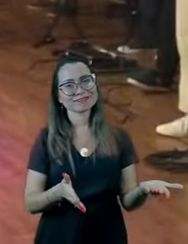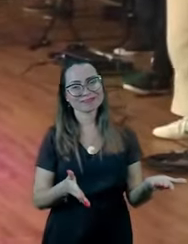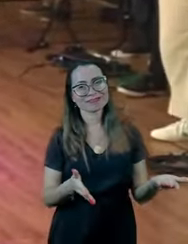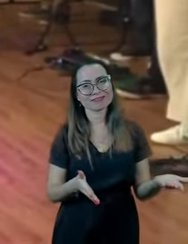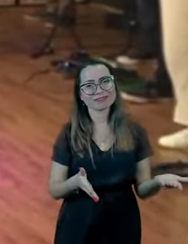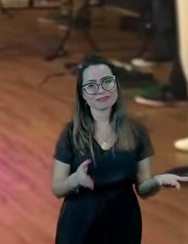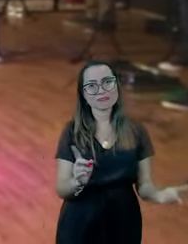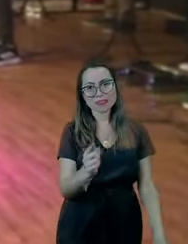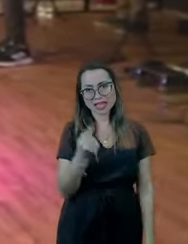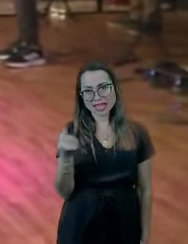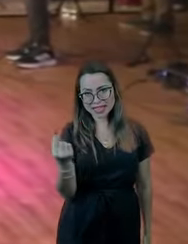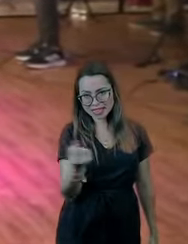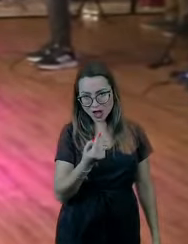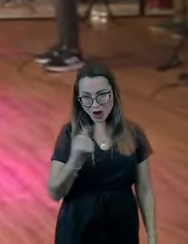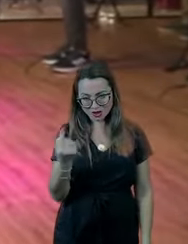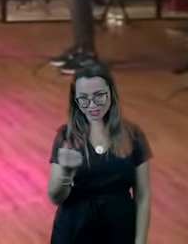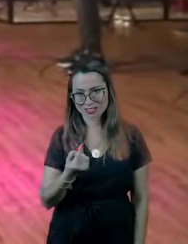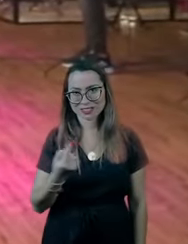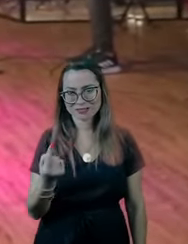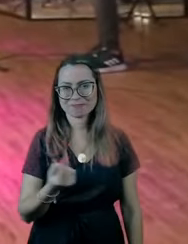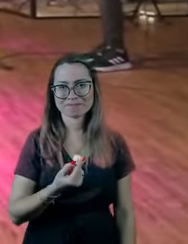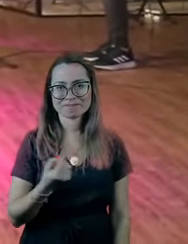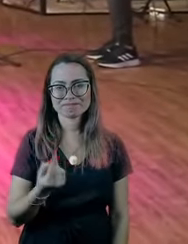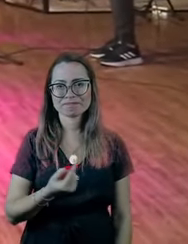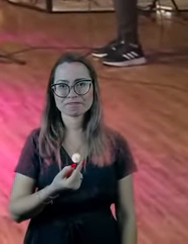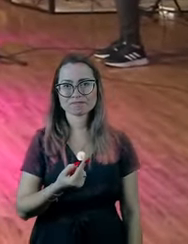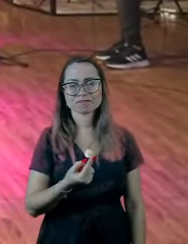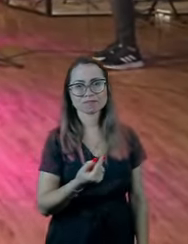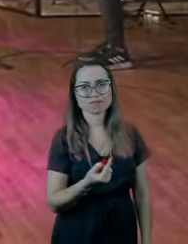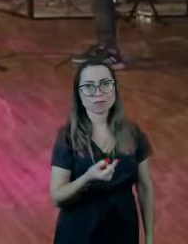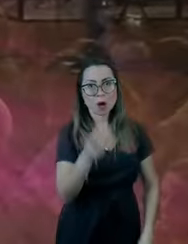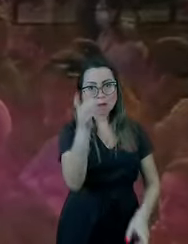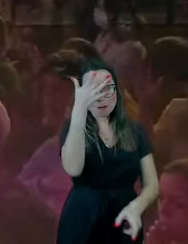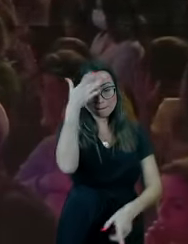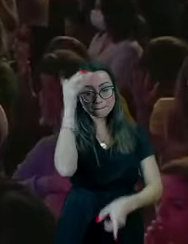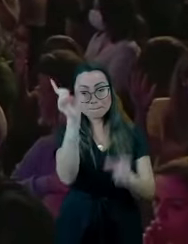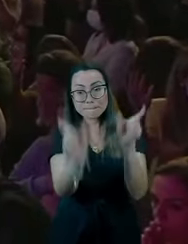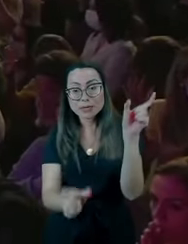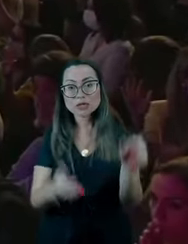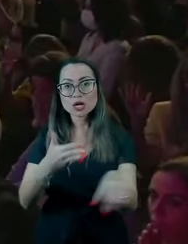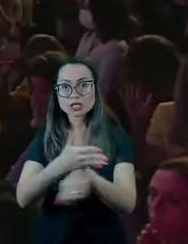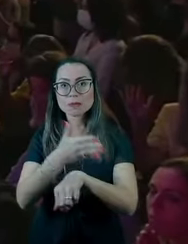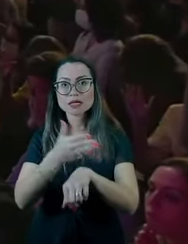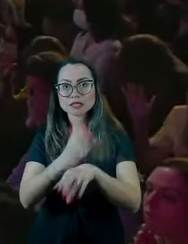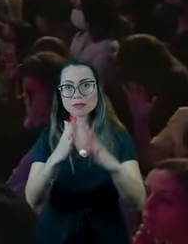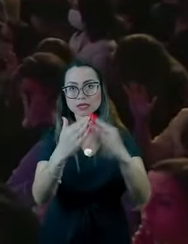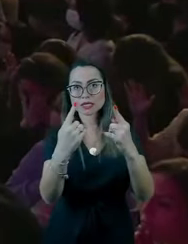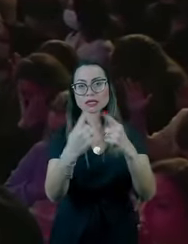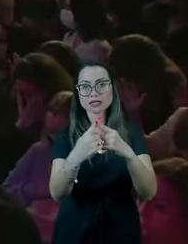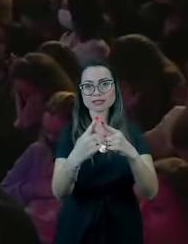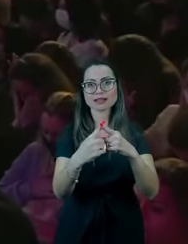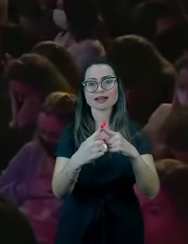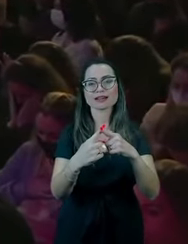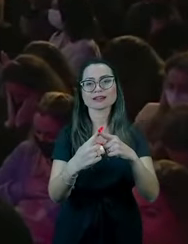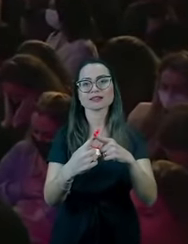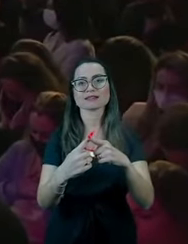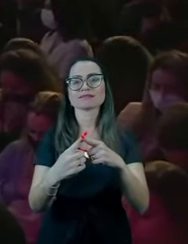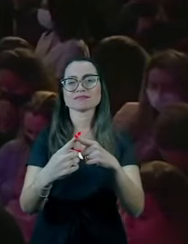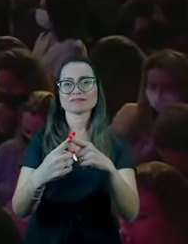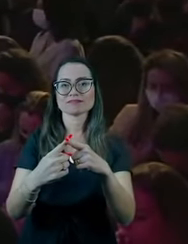E nós como igreja sabemos que foi pago um alto preço para que a gente fosse irmãs.